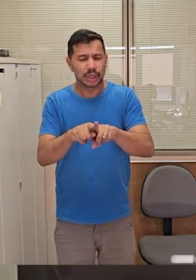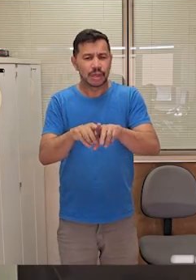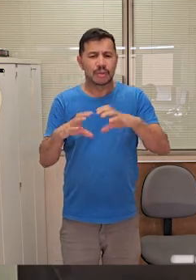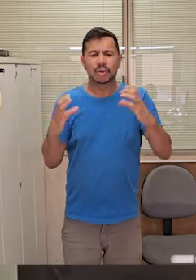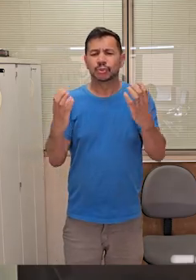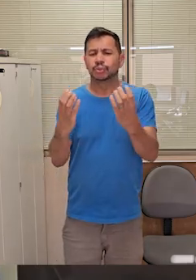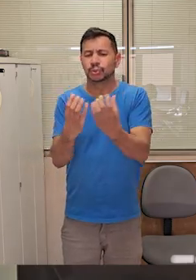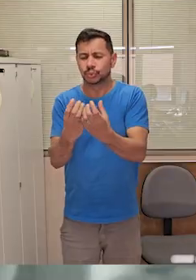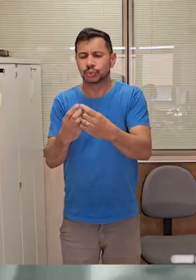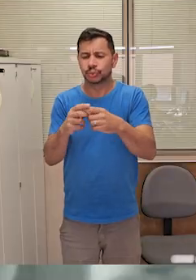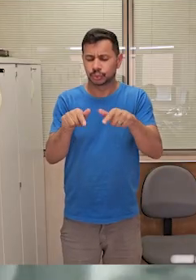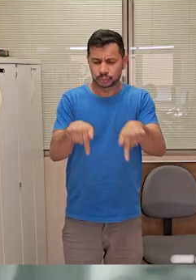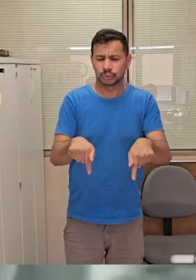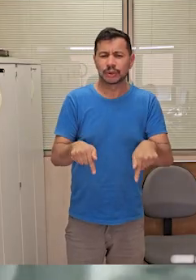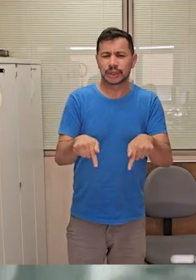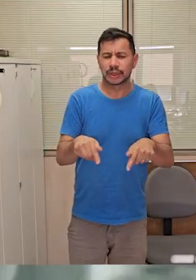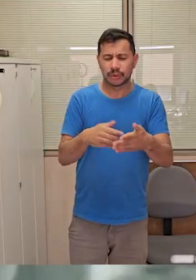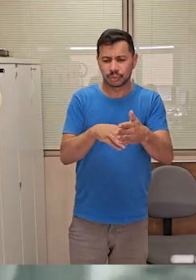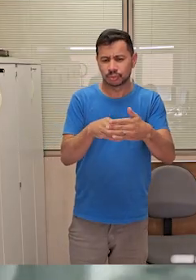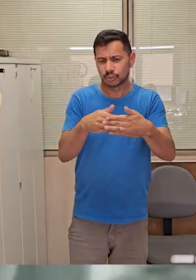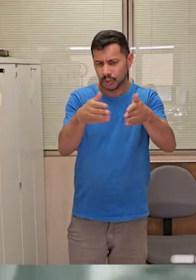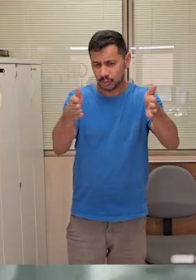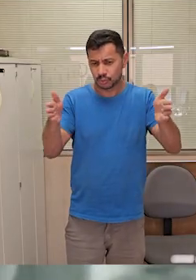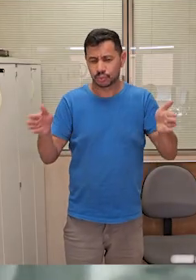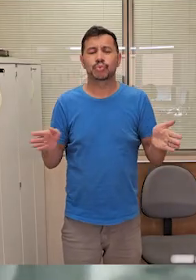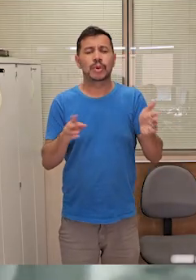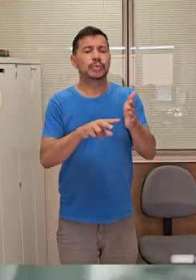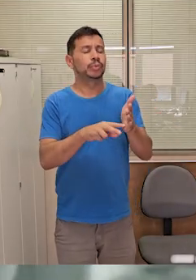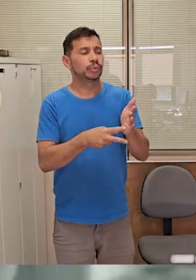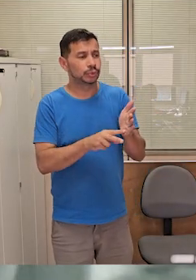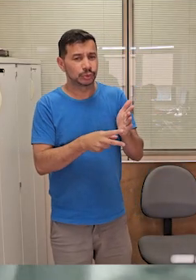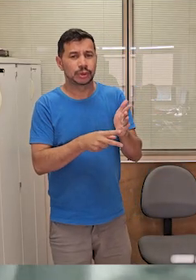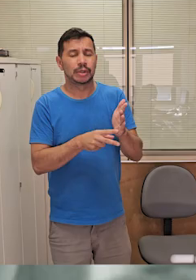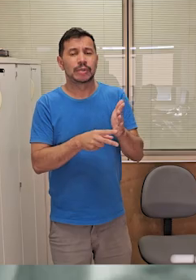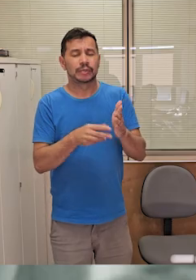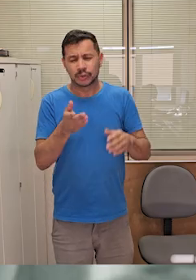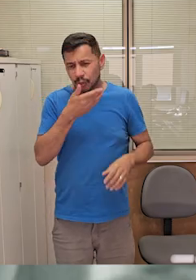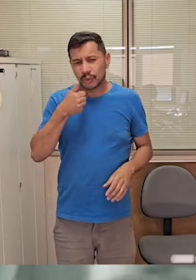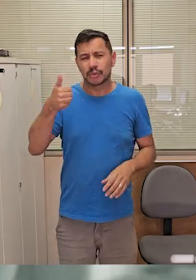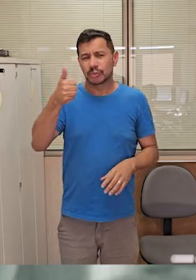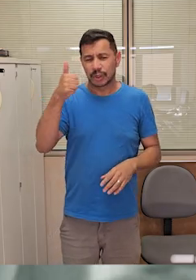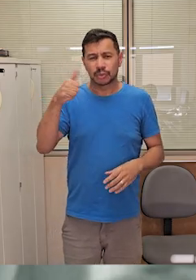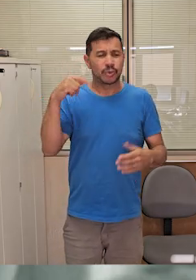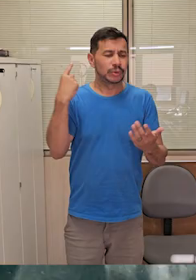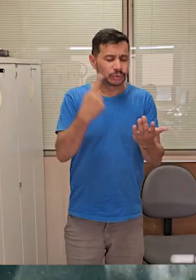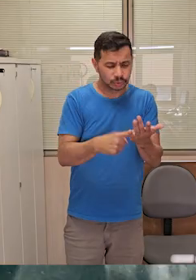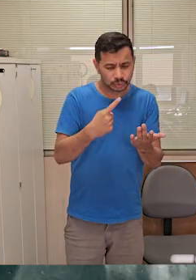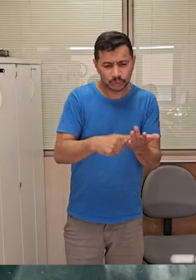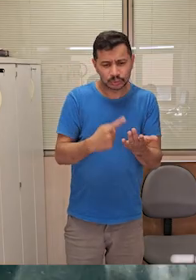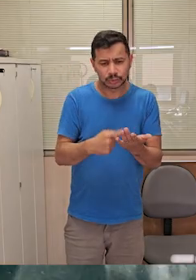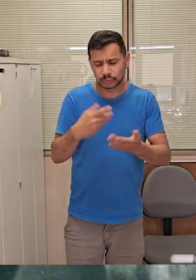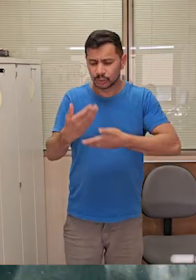abertura do sindicato para a comunidade. O Toschi soube ter, assim, foi um dos